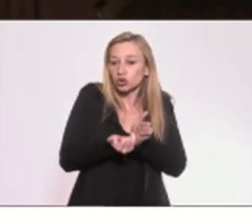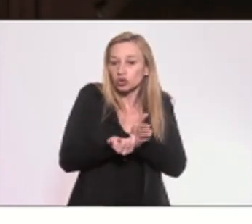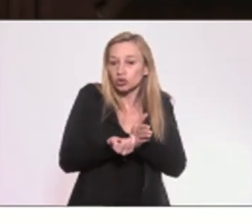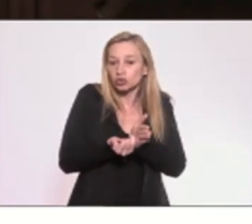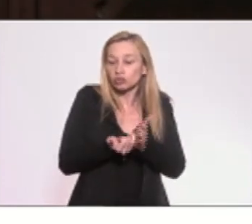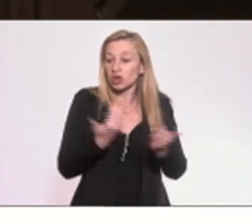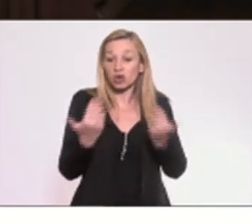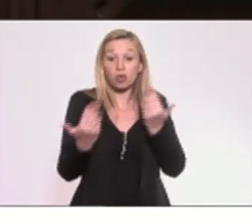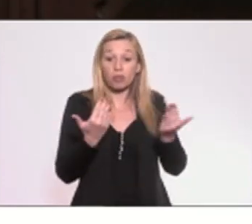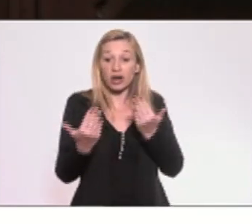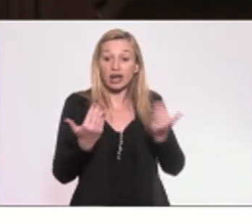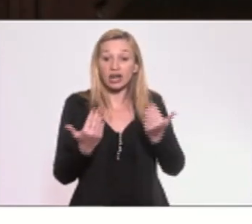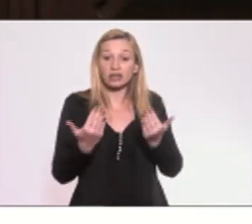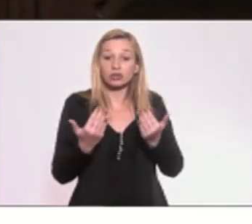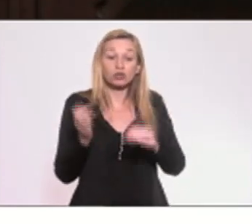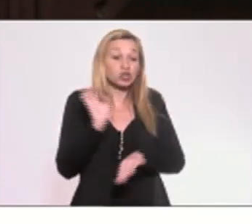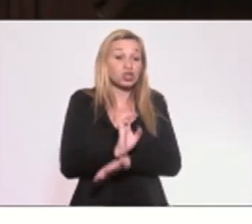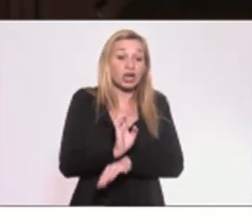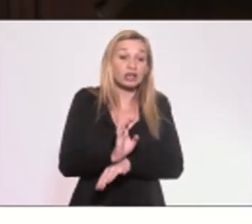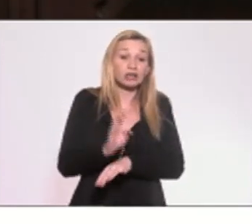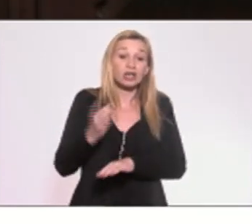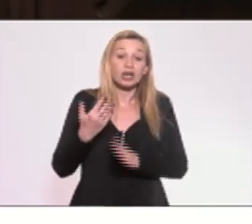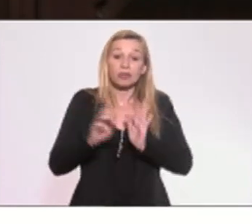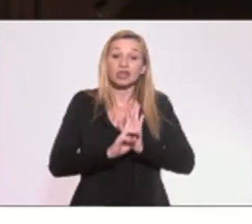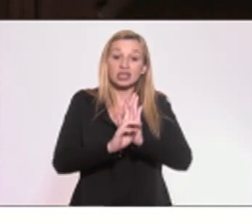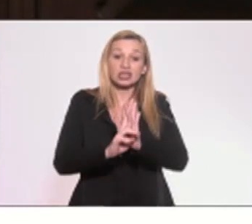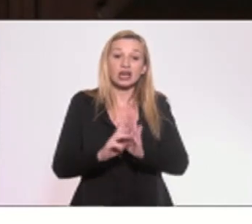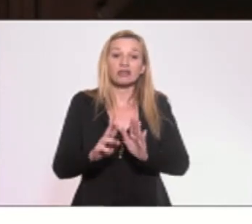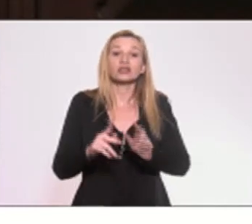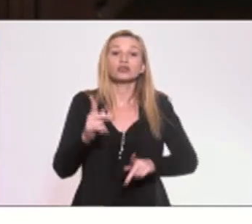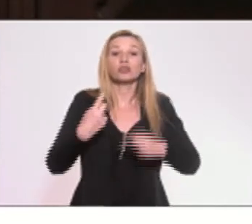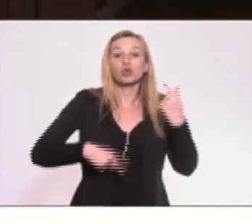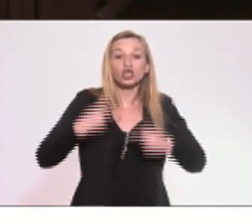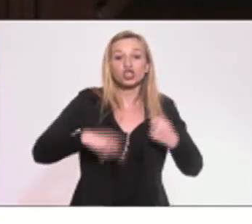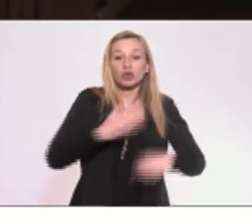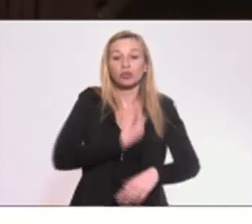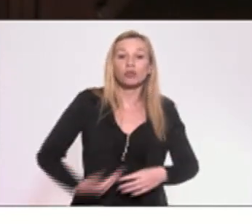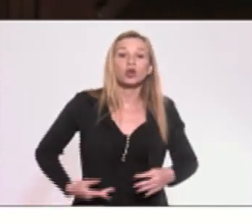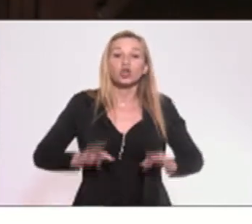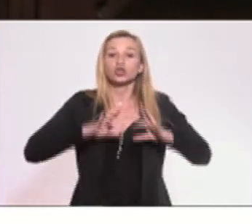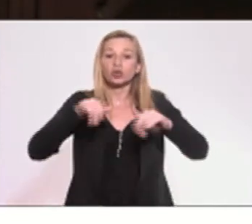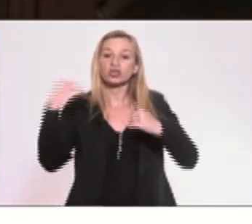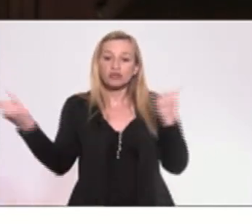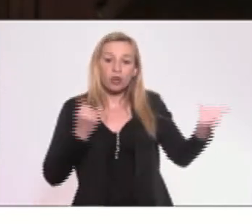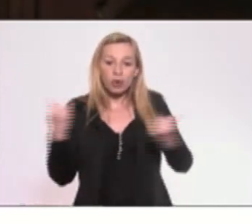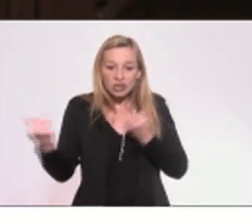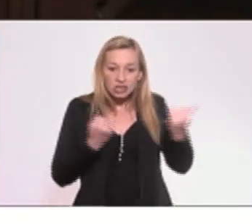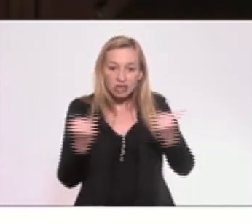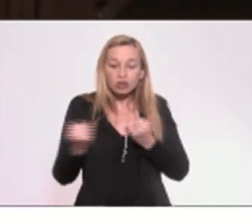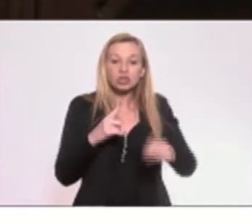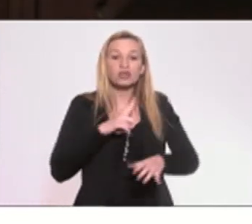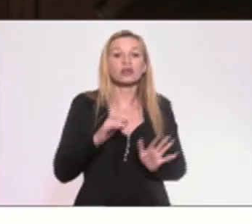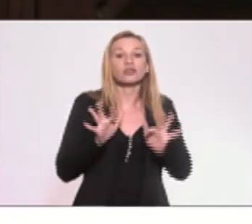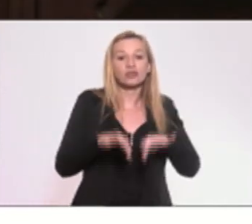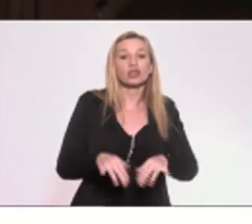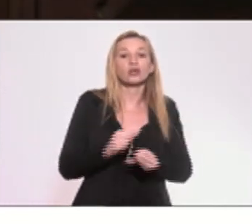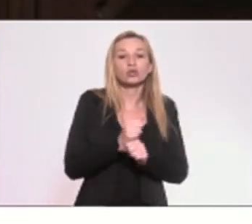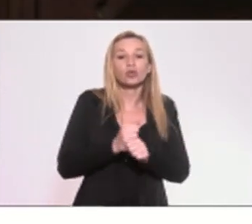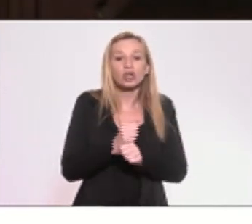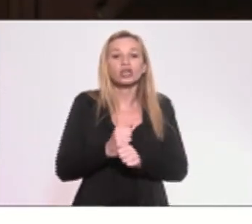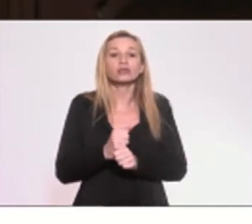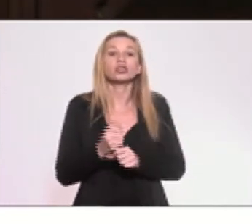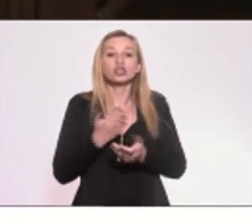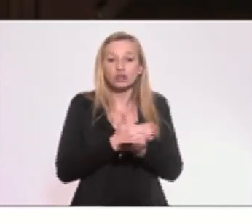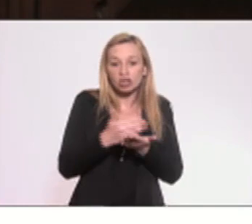estava apresentando de política pública, eu acho que toda a enxurrada de informações que nós tivemos no final do ano passado e no início